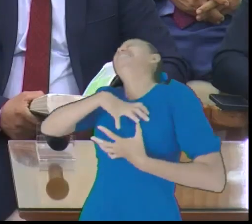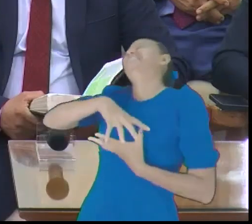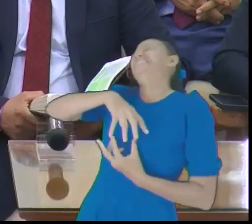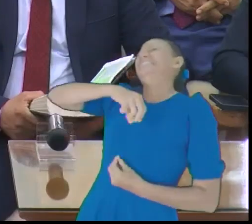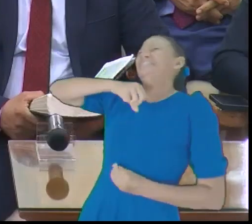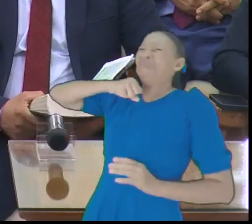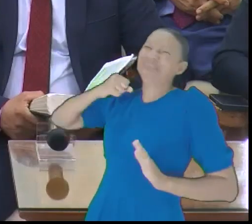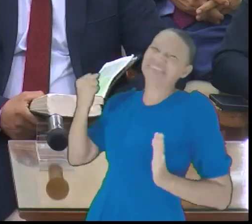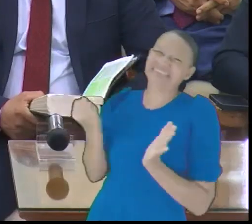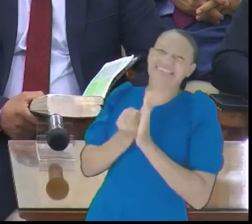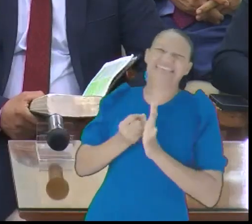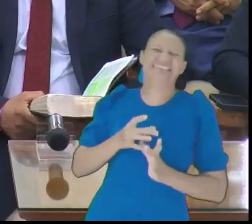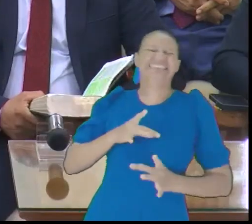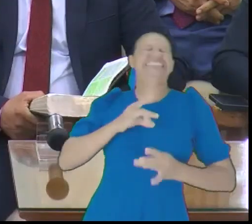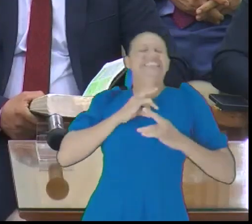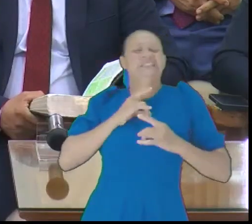alma.